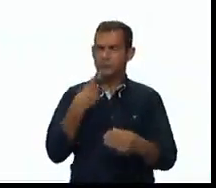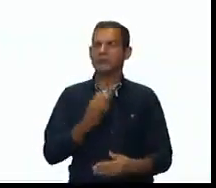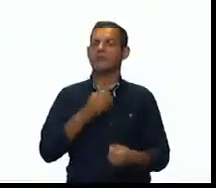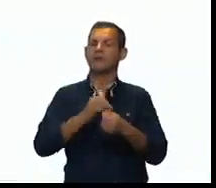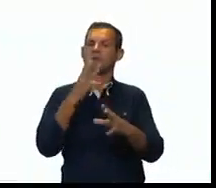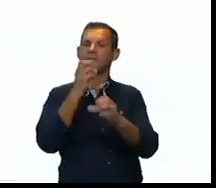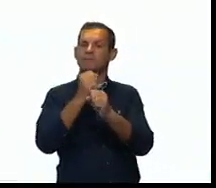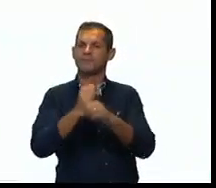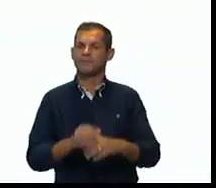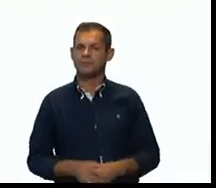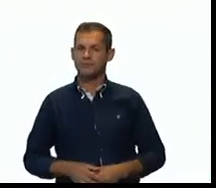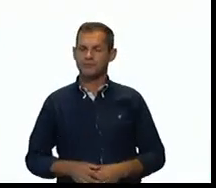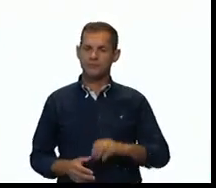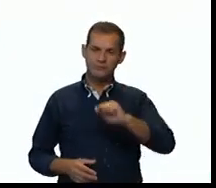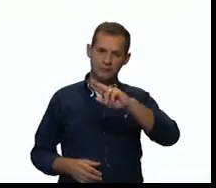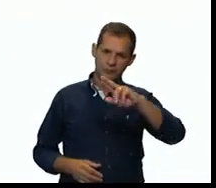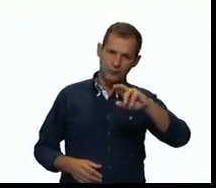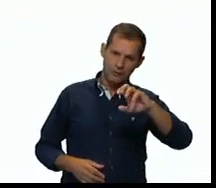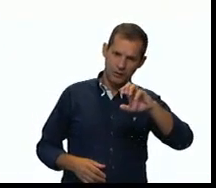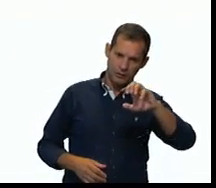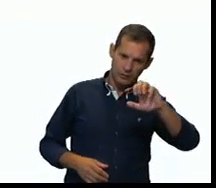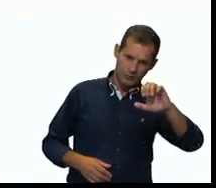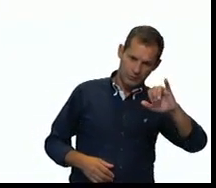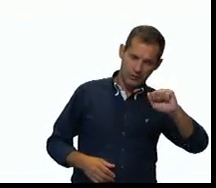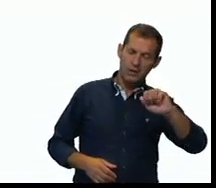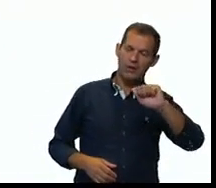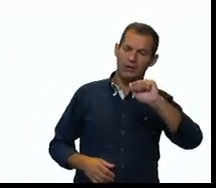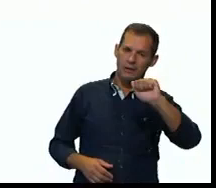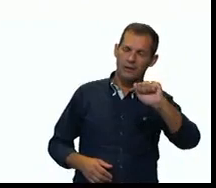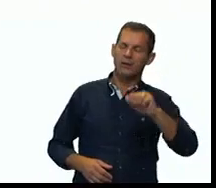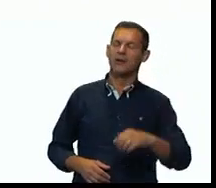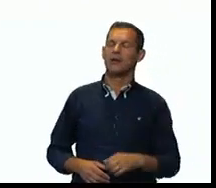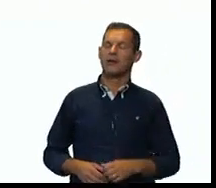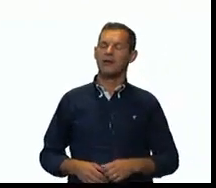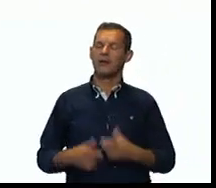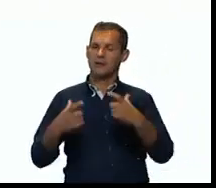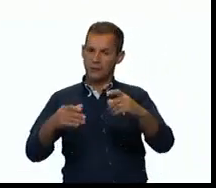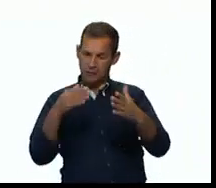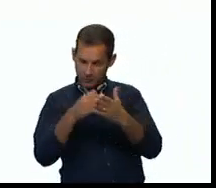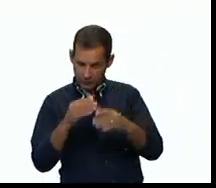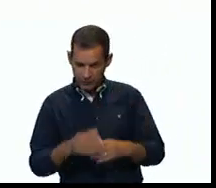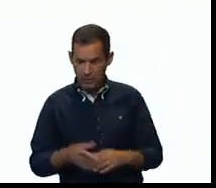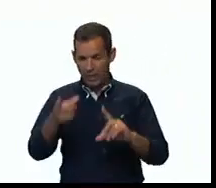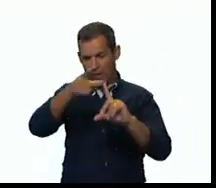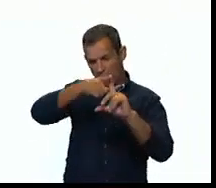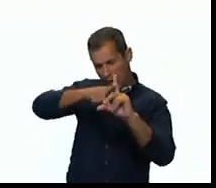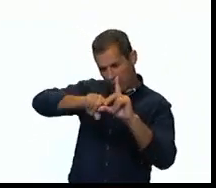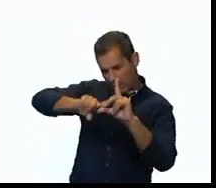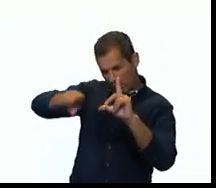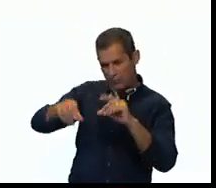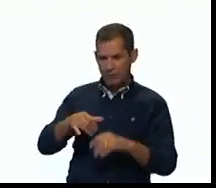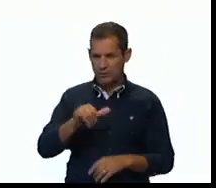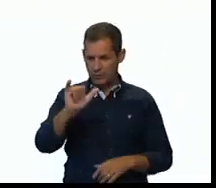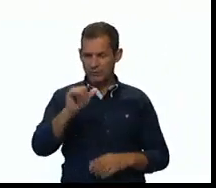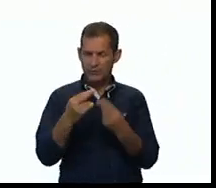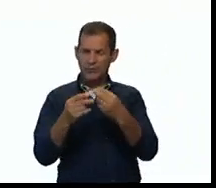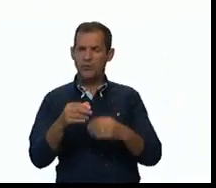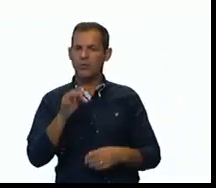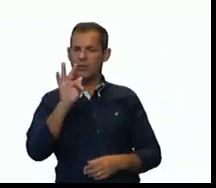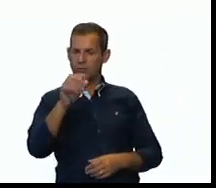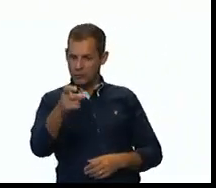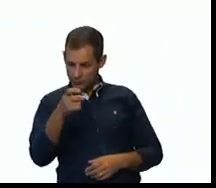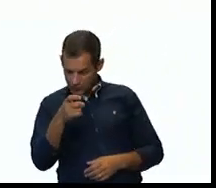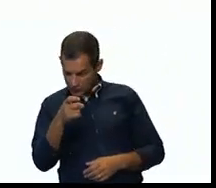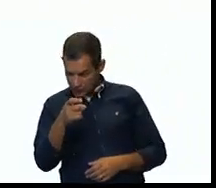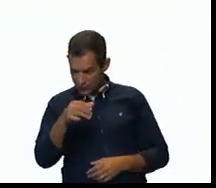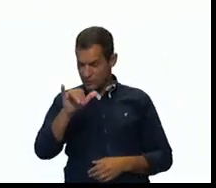fazer esse cálculo de áreas. Bom, a área A da região delimitada pelas curvas y igual a f de x